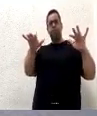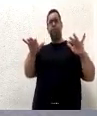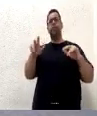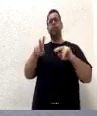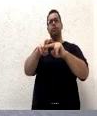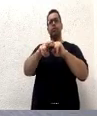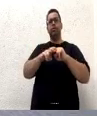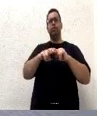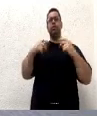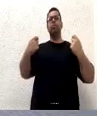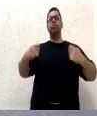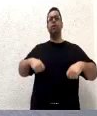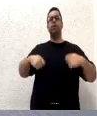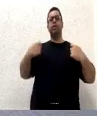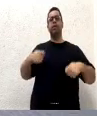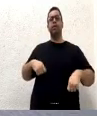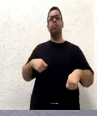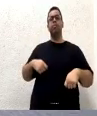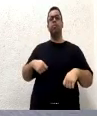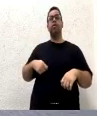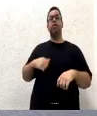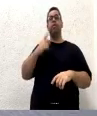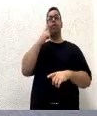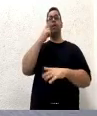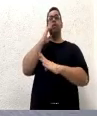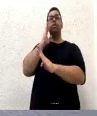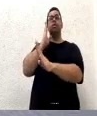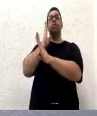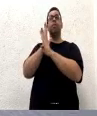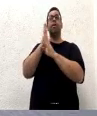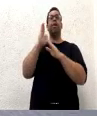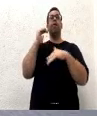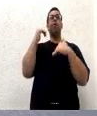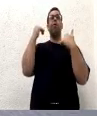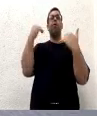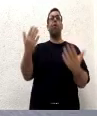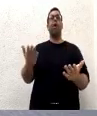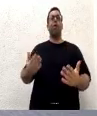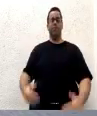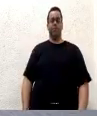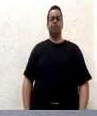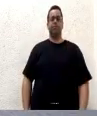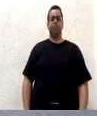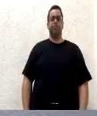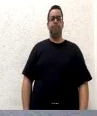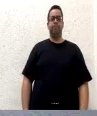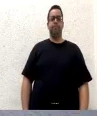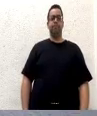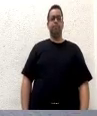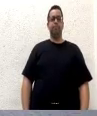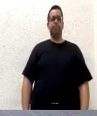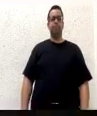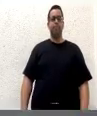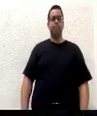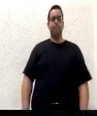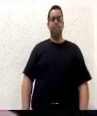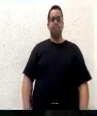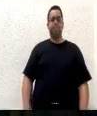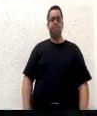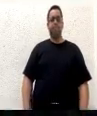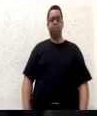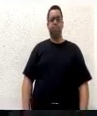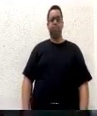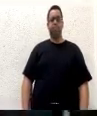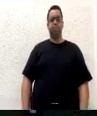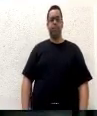circulando para saber, nas epidemias, né, que a gente já identificou, qual é o vírus que está circulando. E aí, assim, nós tivemos a